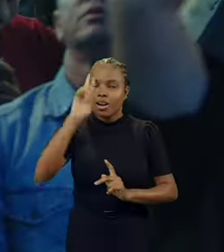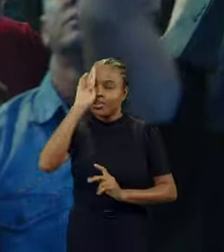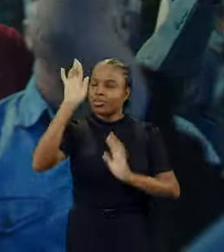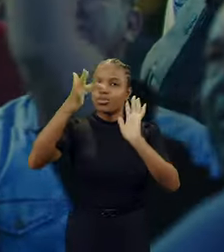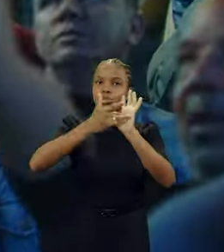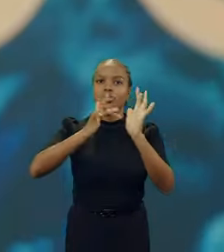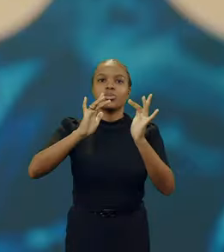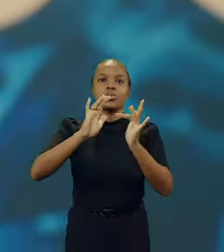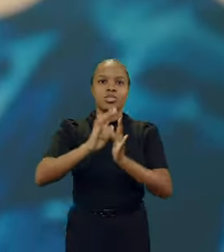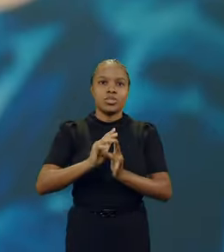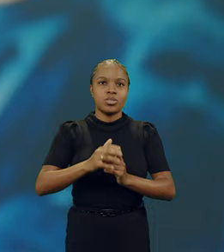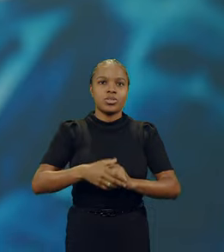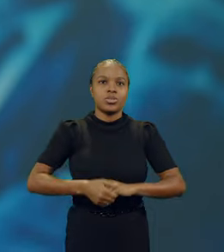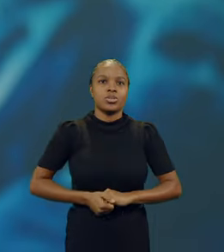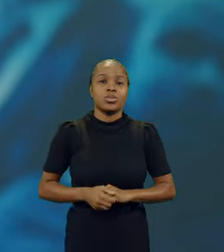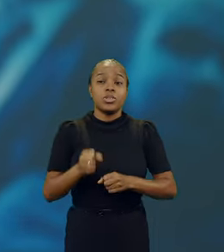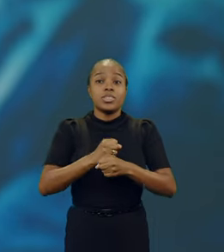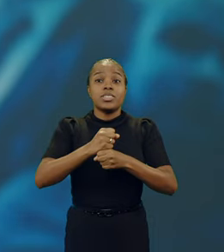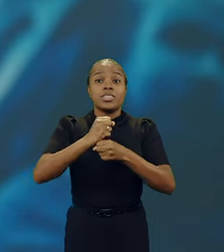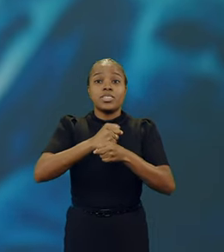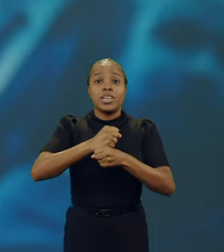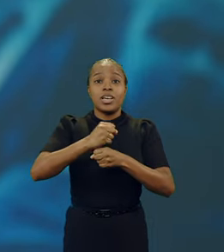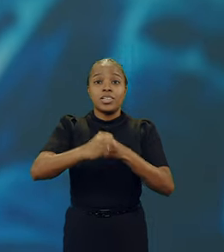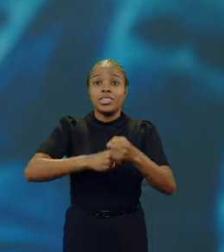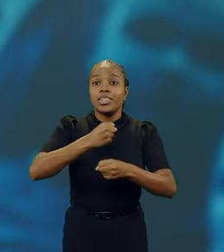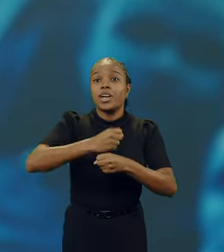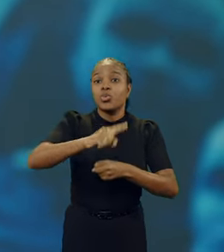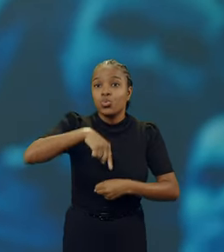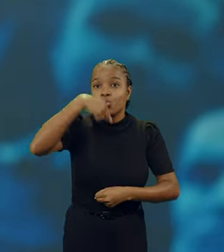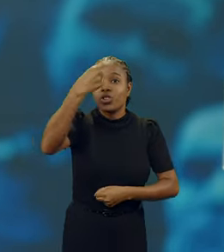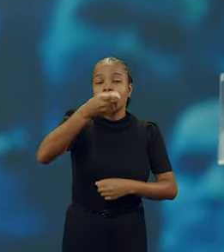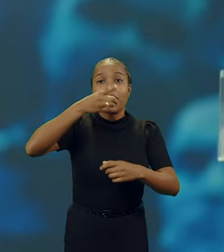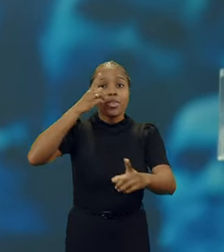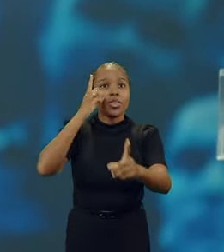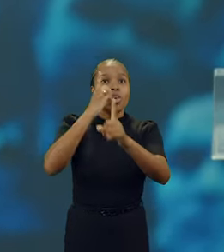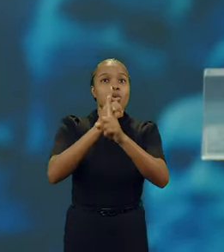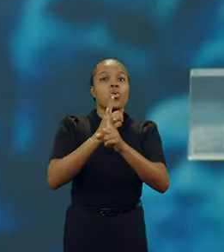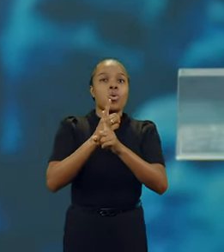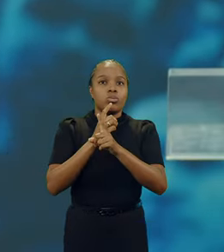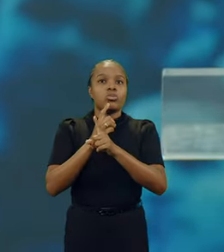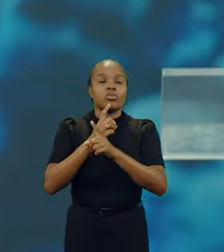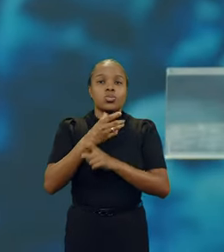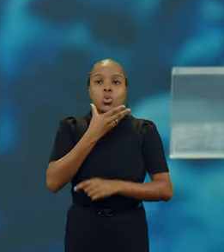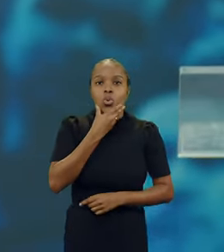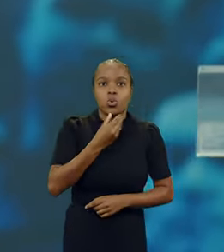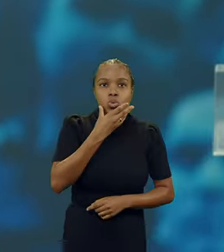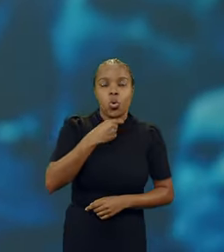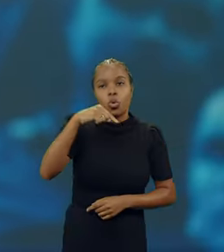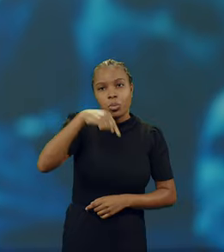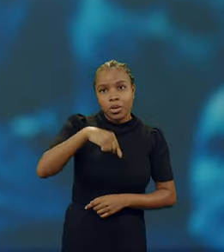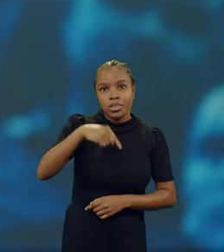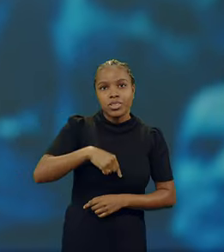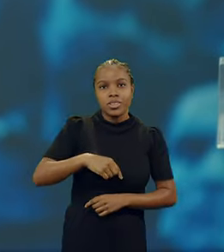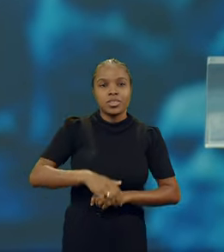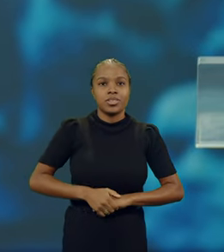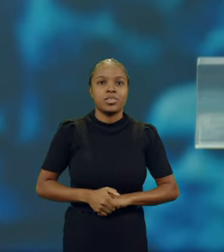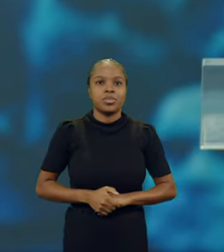do Senhor Jesus. Ano que vem, meus irmãos, mais uma vez o encontro de homens de fé aqui no Templo da Glória de Deus.